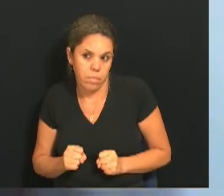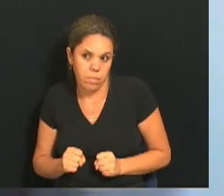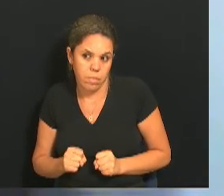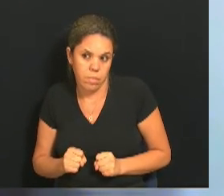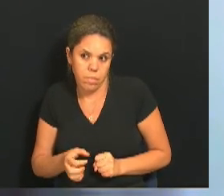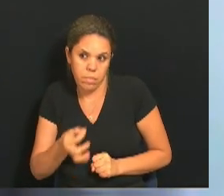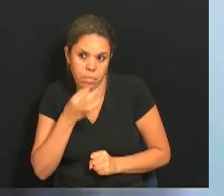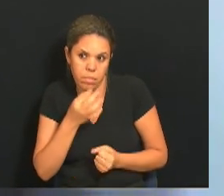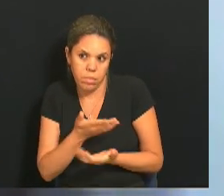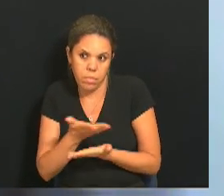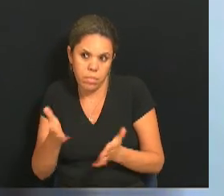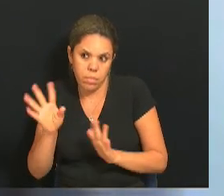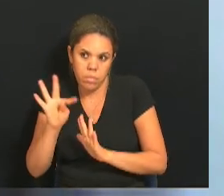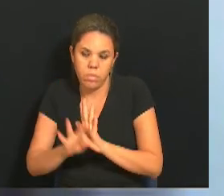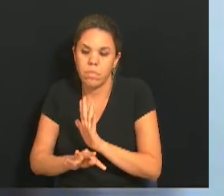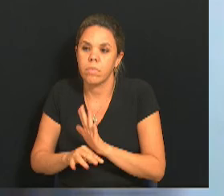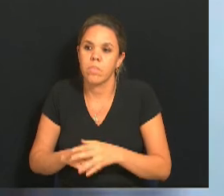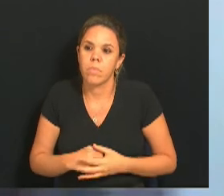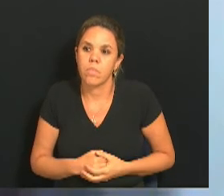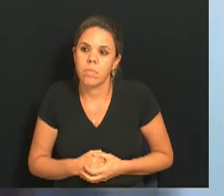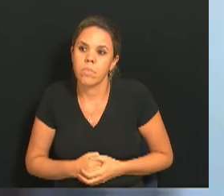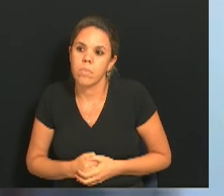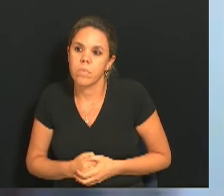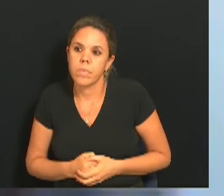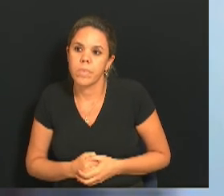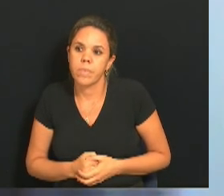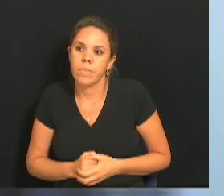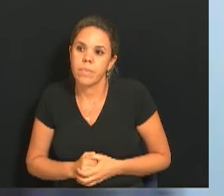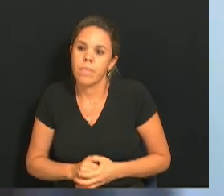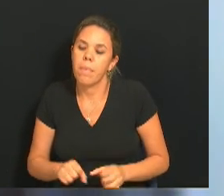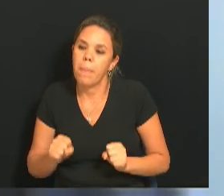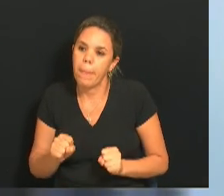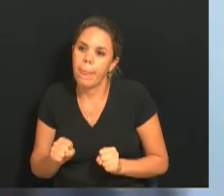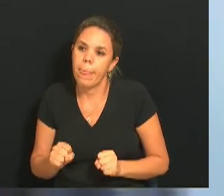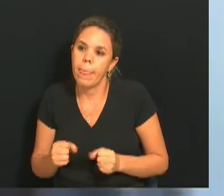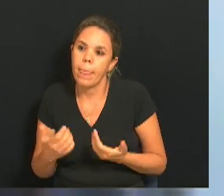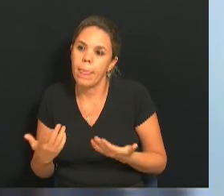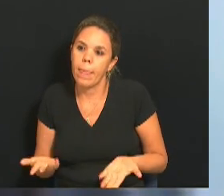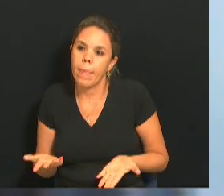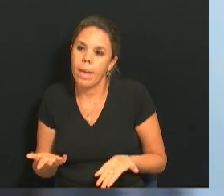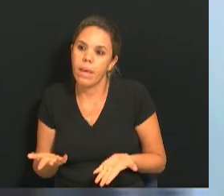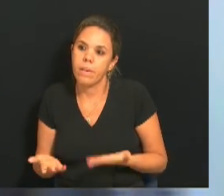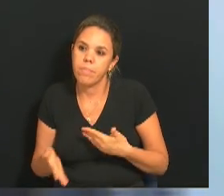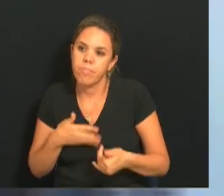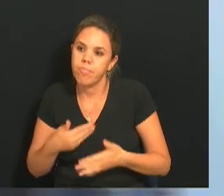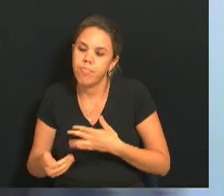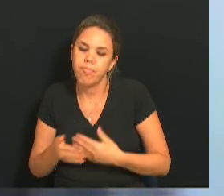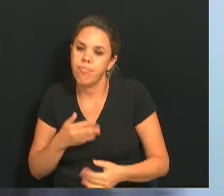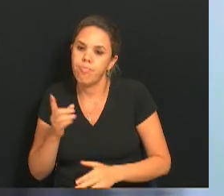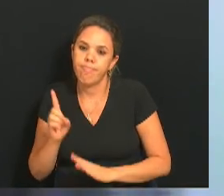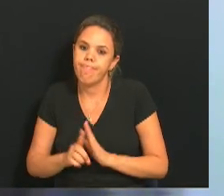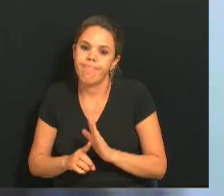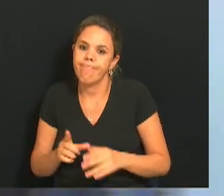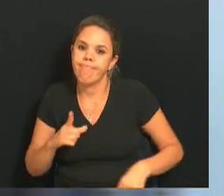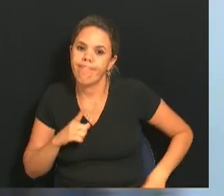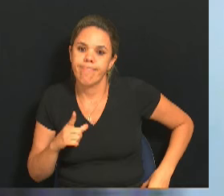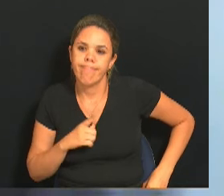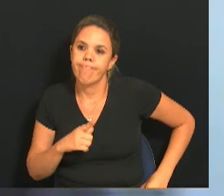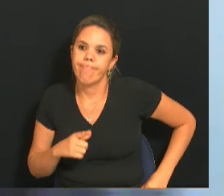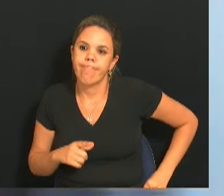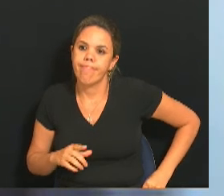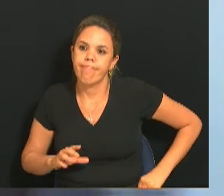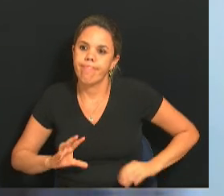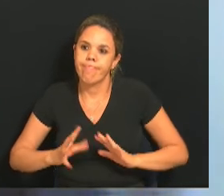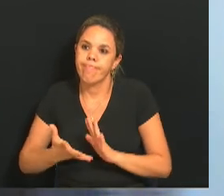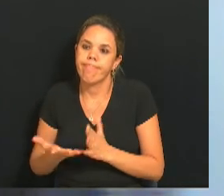dele, era um texto opinativo, e ele, inclusive, poderia opinar em qualquer direção que ele quisesse a partir